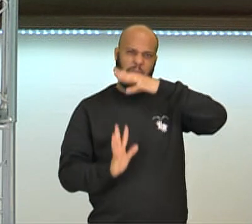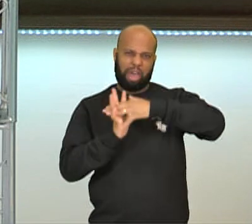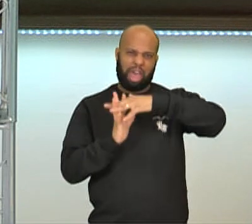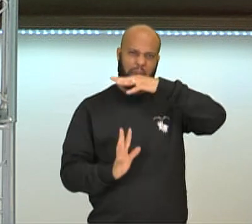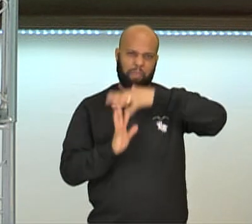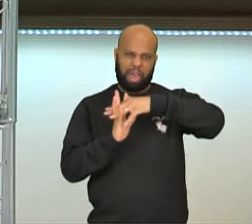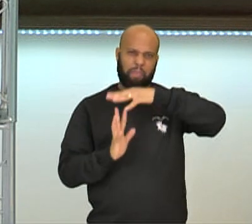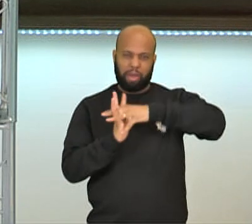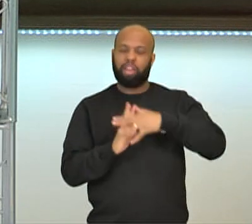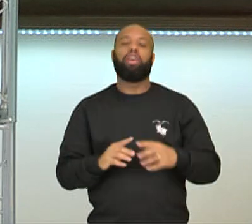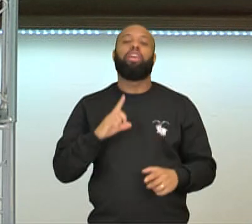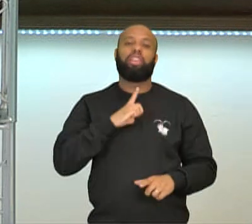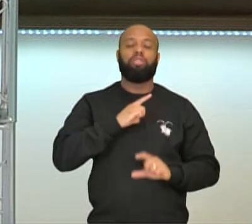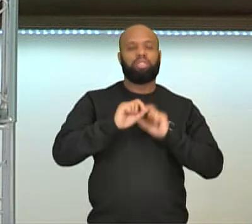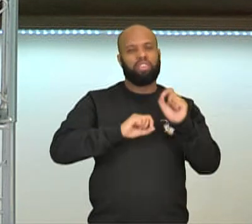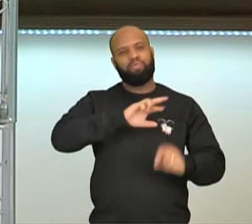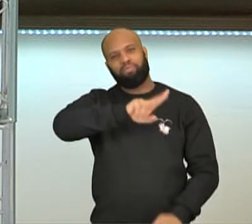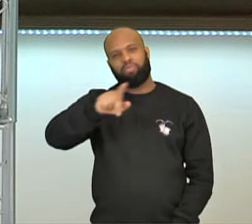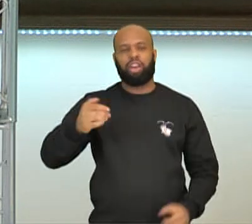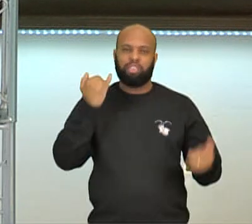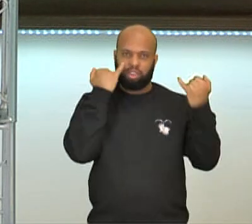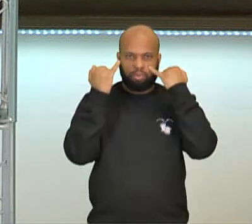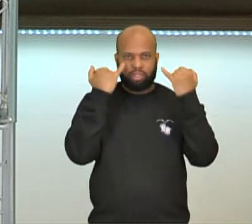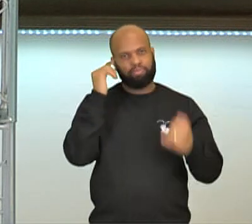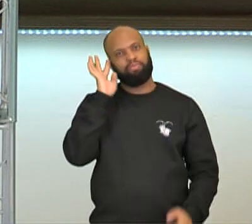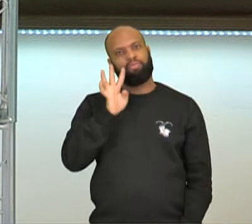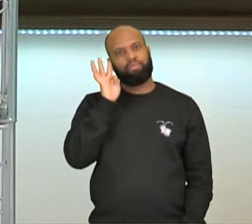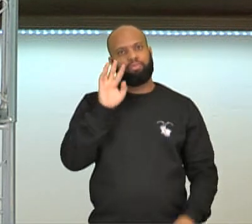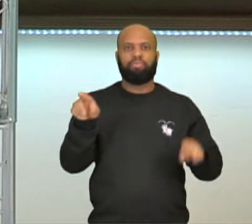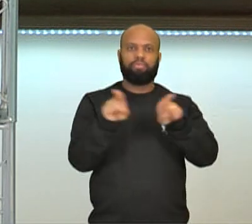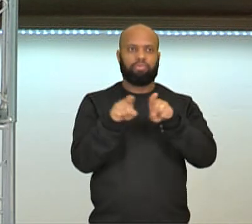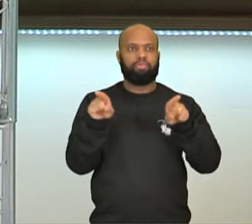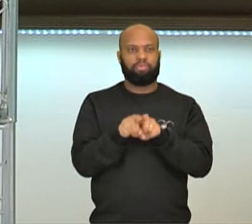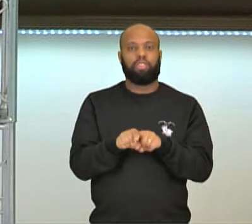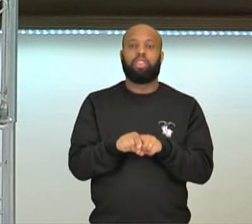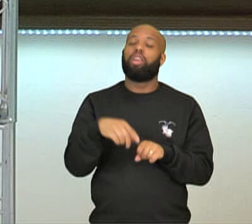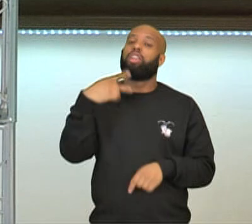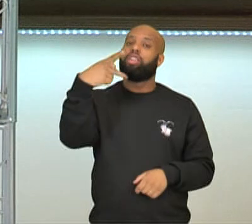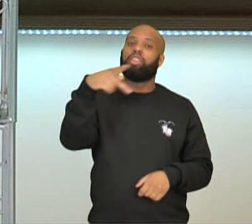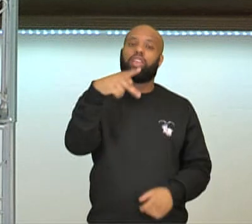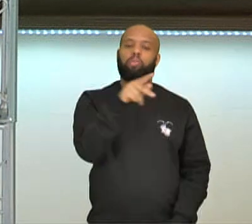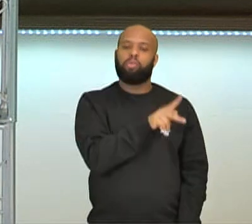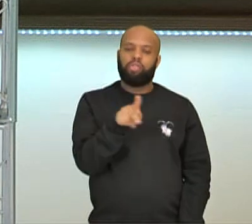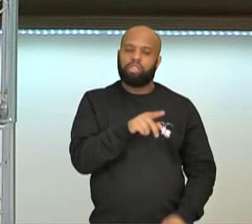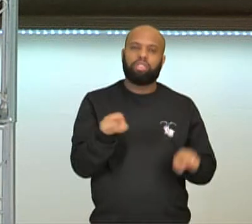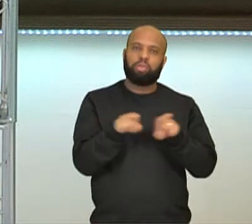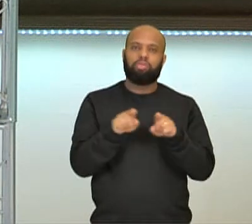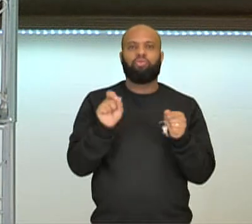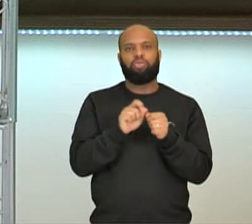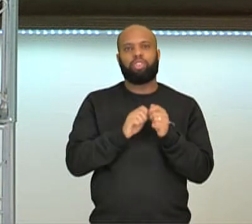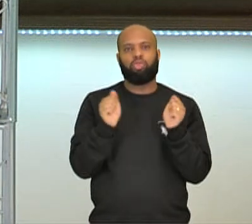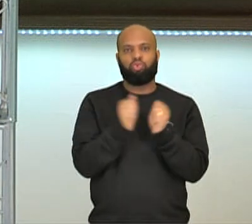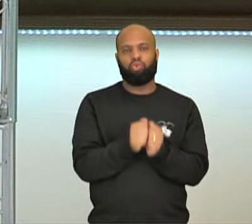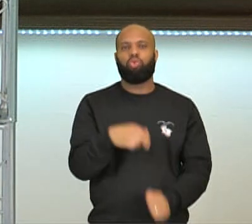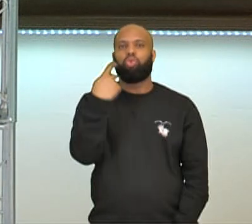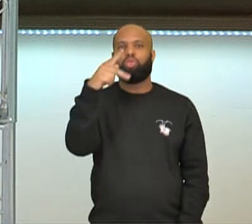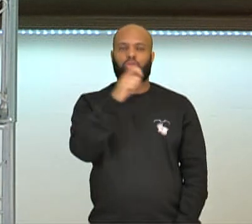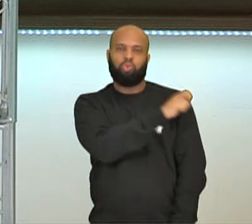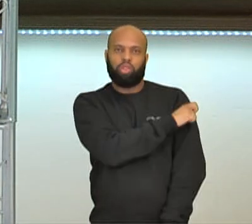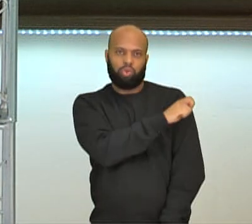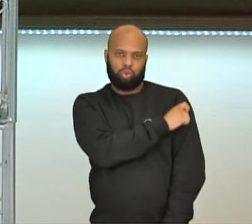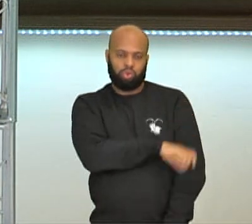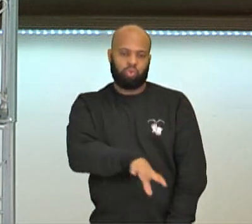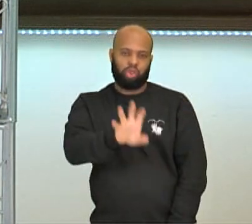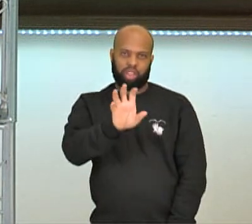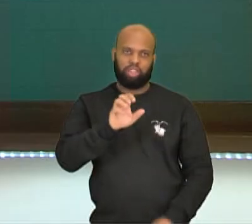banco de informações nessa atividade muito bacana e fica a dica aí para o professor, talvez, para realizar junto com seus alunos essa atividade.